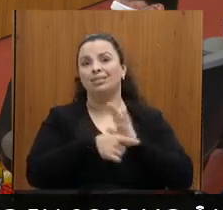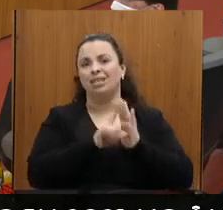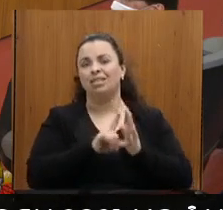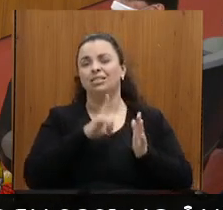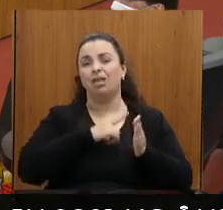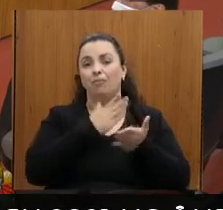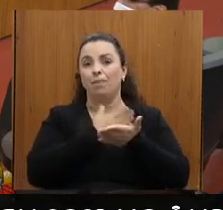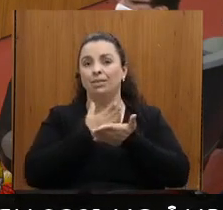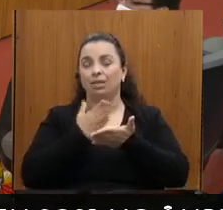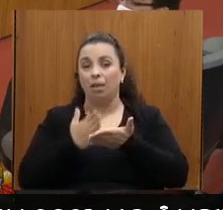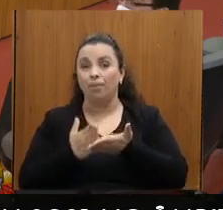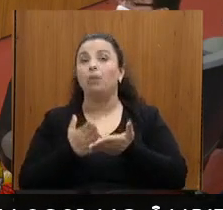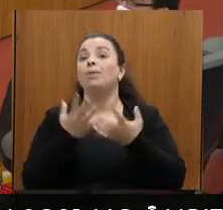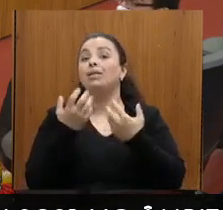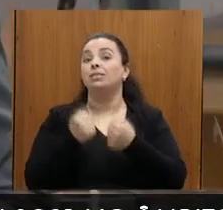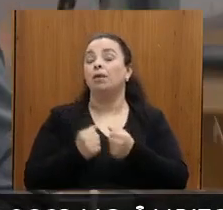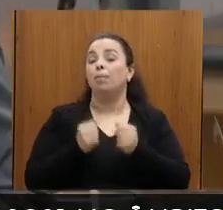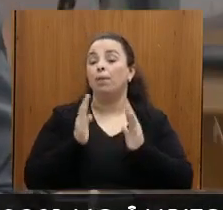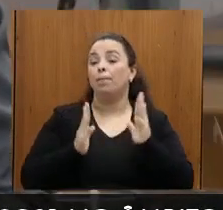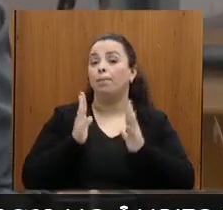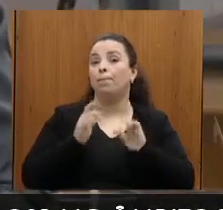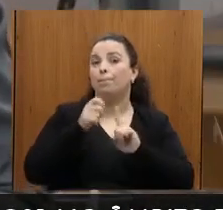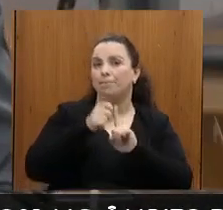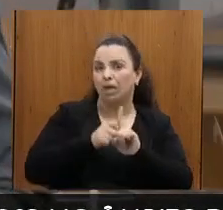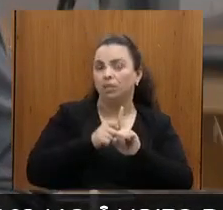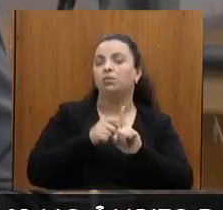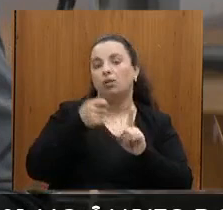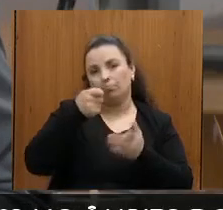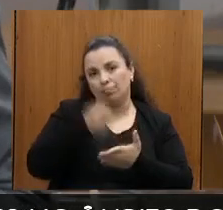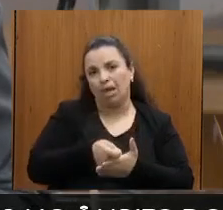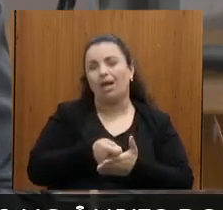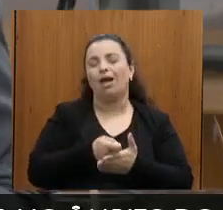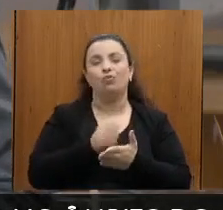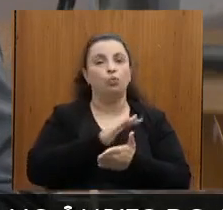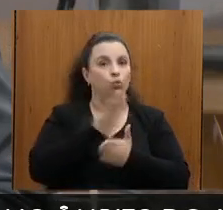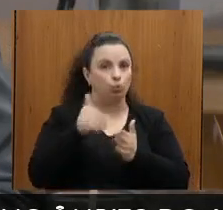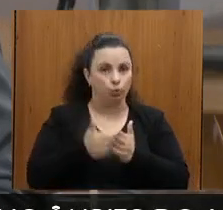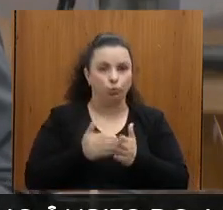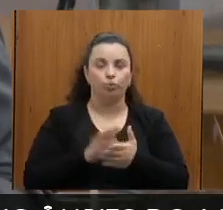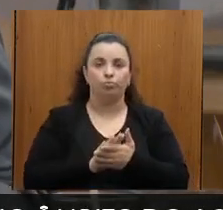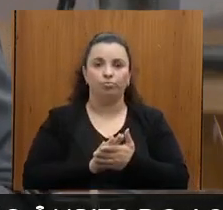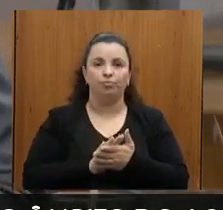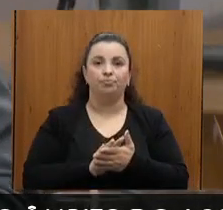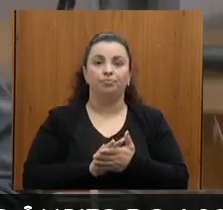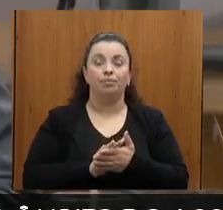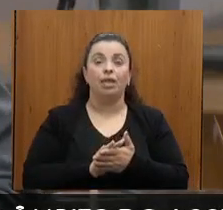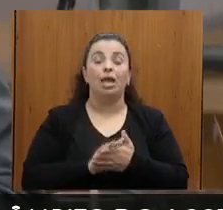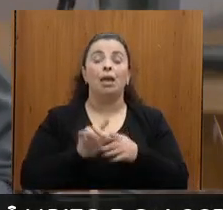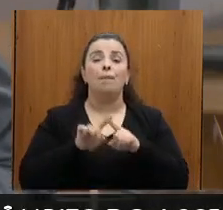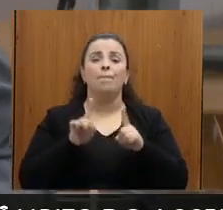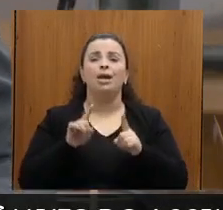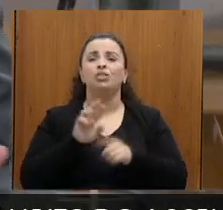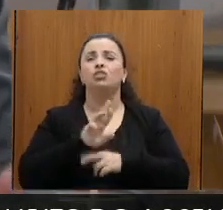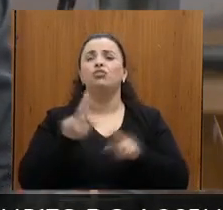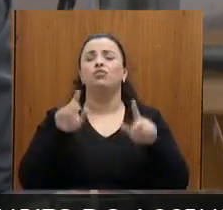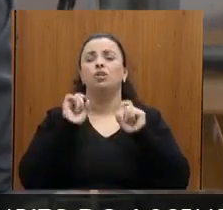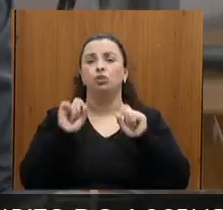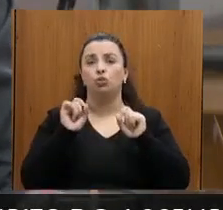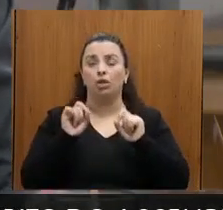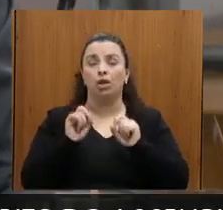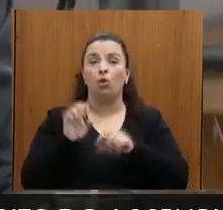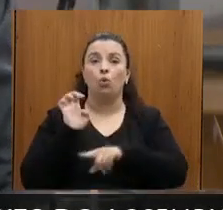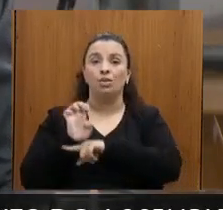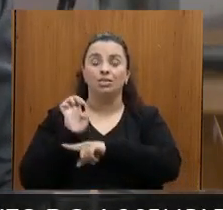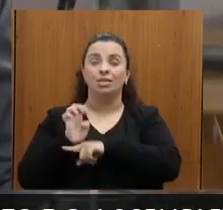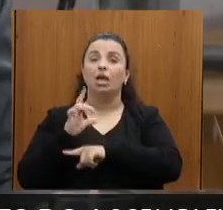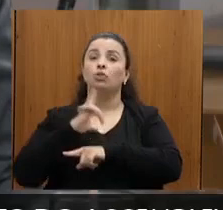dentro do mês. O que eu acho que é diferente é que o Estado no governo atual já tinha uma condição de regularização do salário